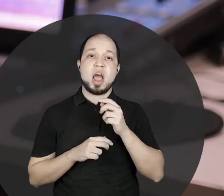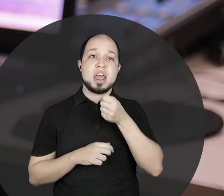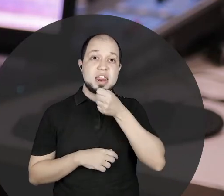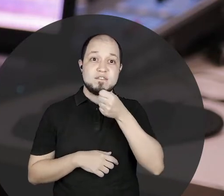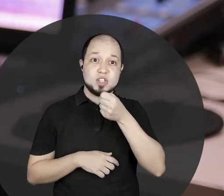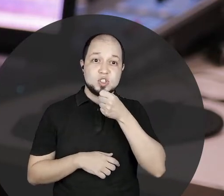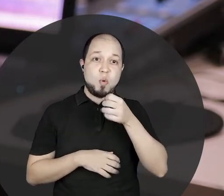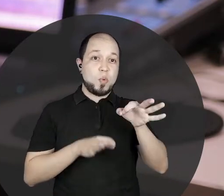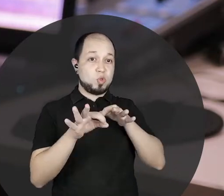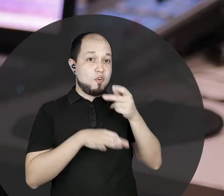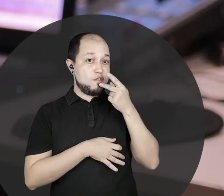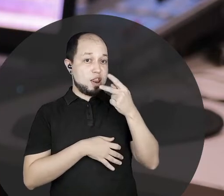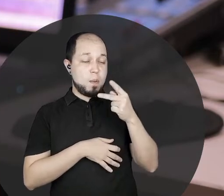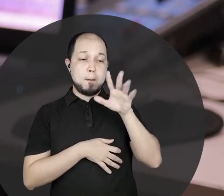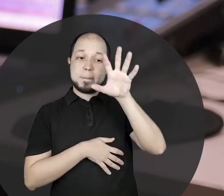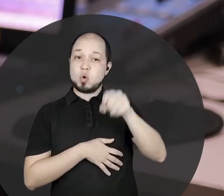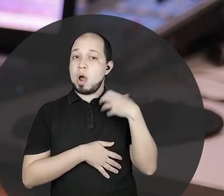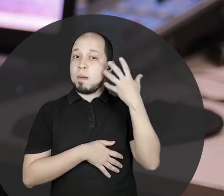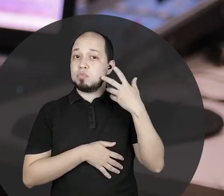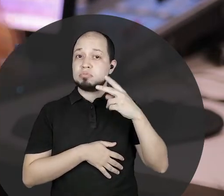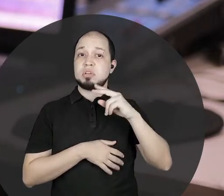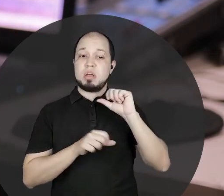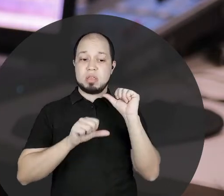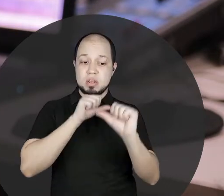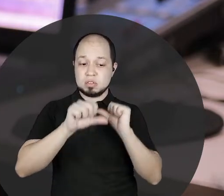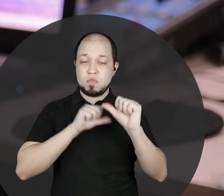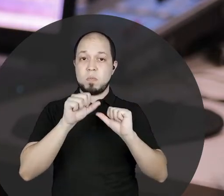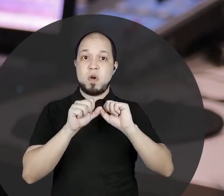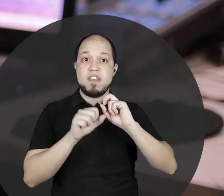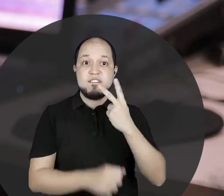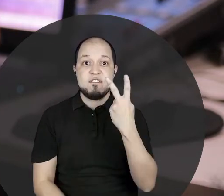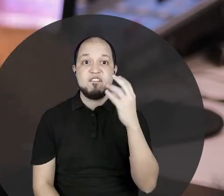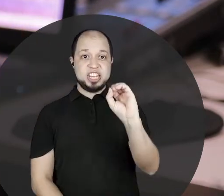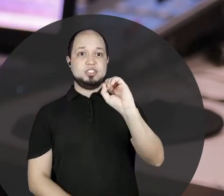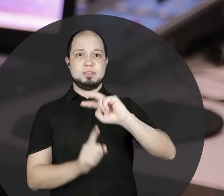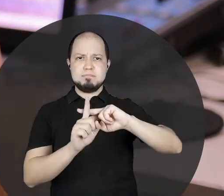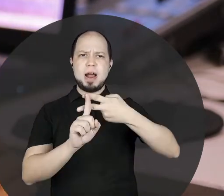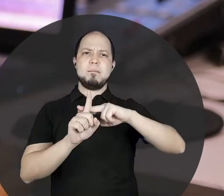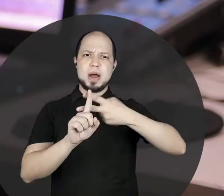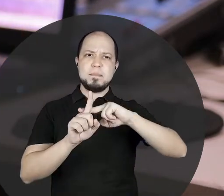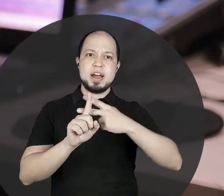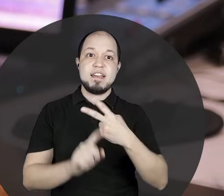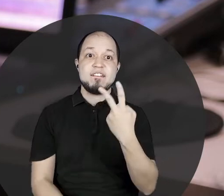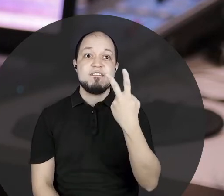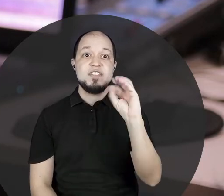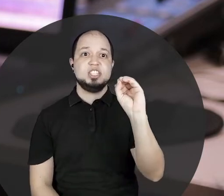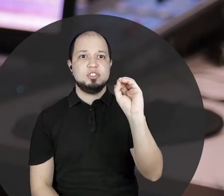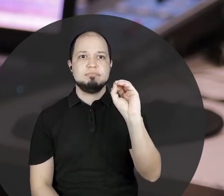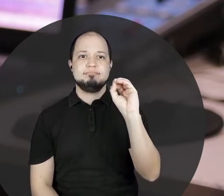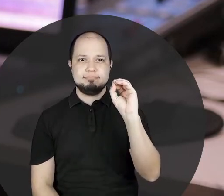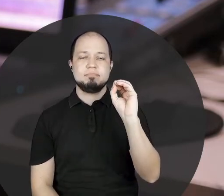pegou essa faixa e transformou em outras 20 faixas. Ele multiplicou uma faixa em 20 para